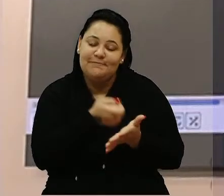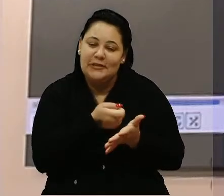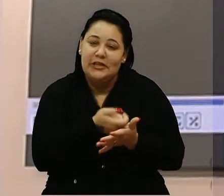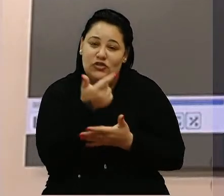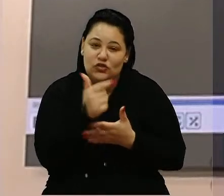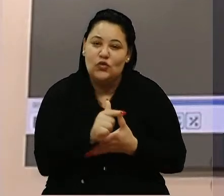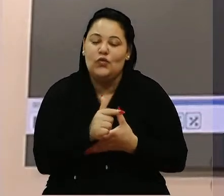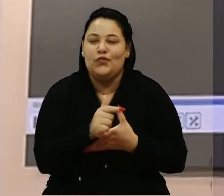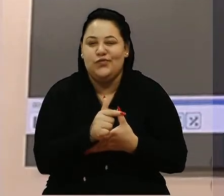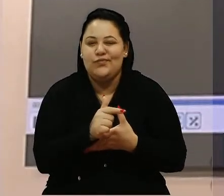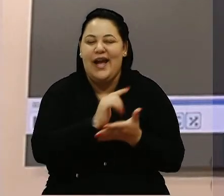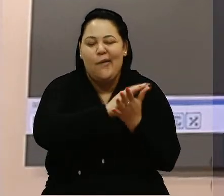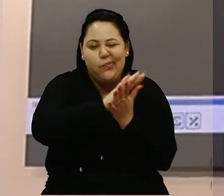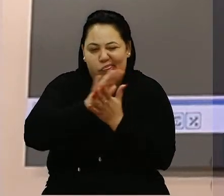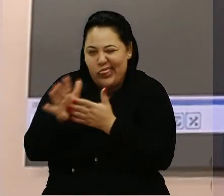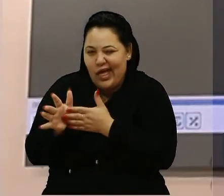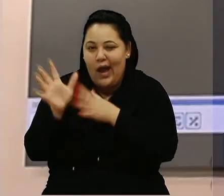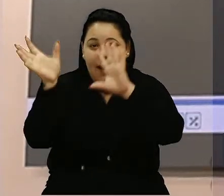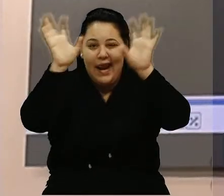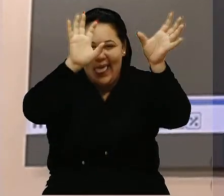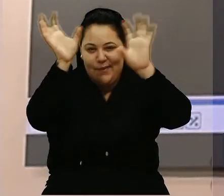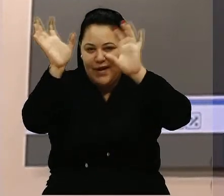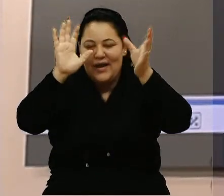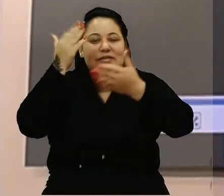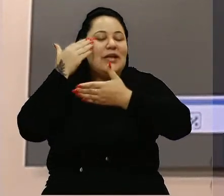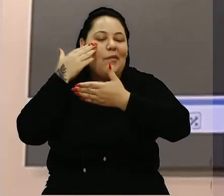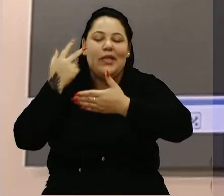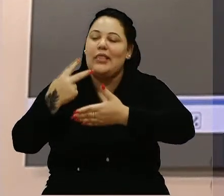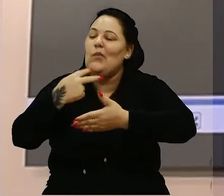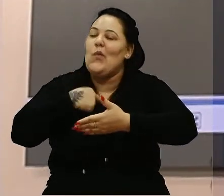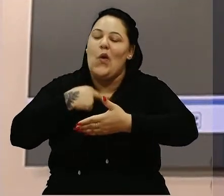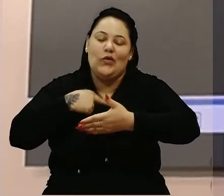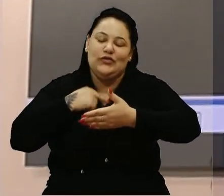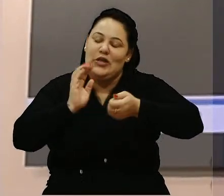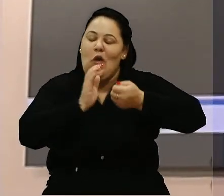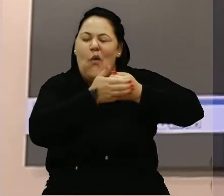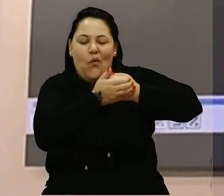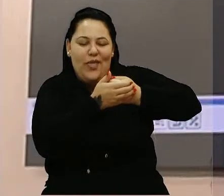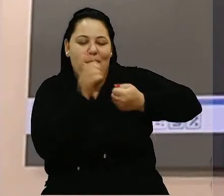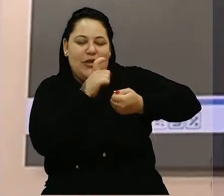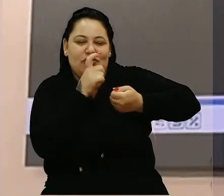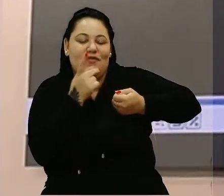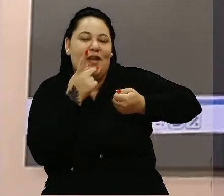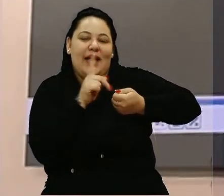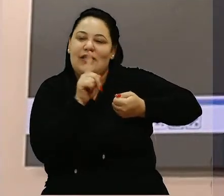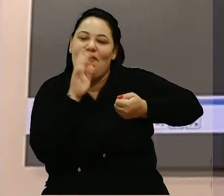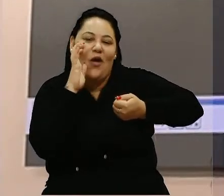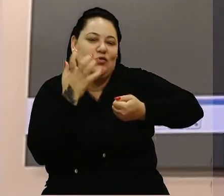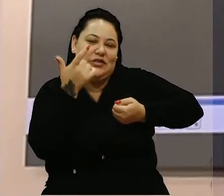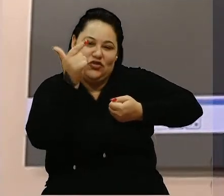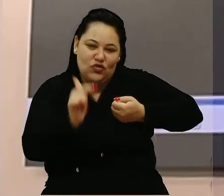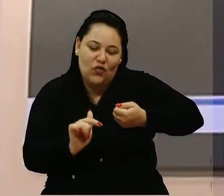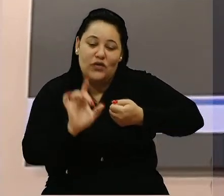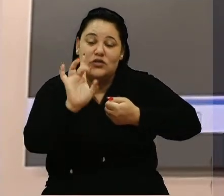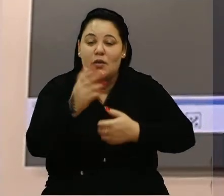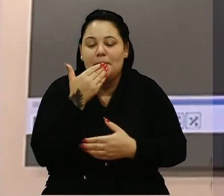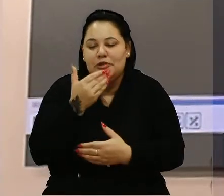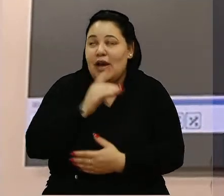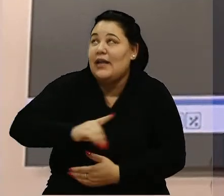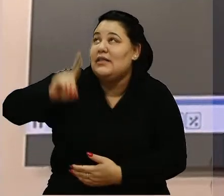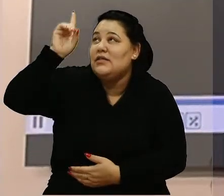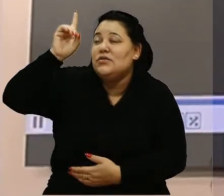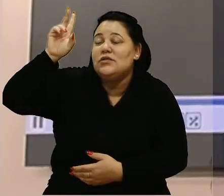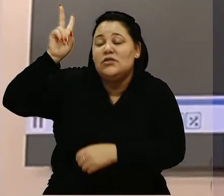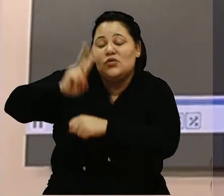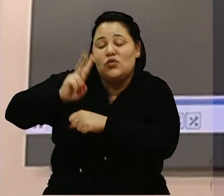eventos. A gente sabe e não podemos esconder nem ser inocente de dizer que não terá novos eventos, né? Só pedimos a Deus que tenha misericórdia,